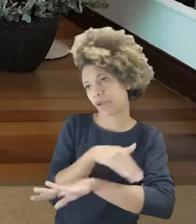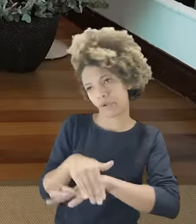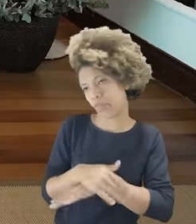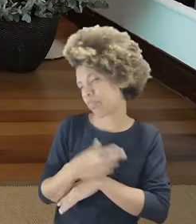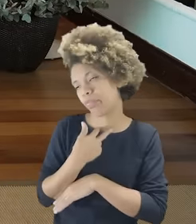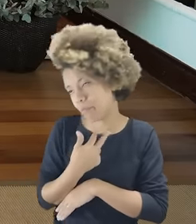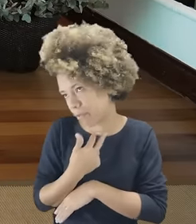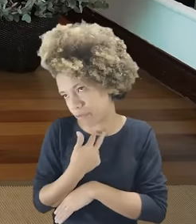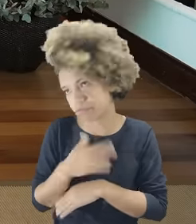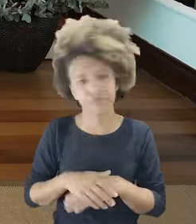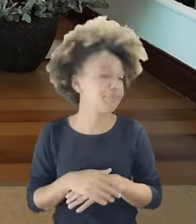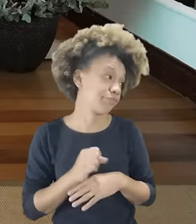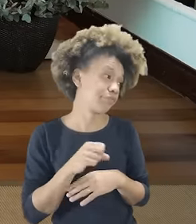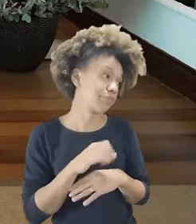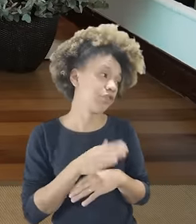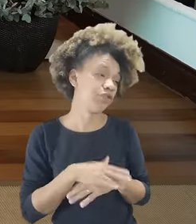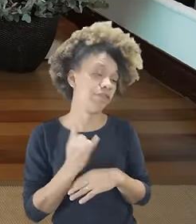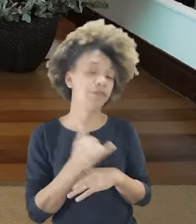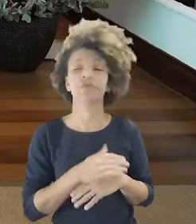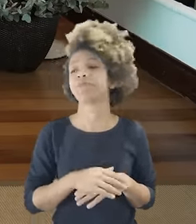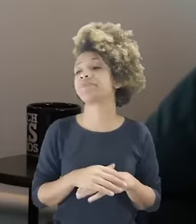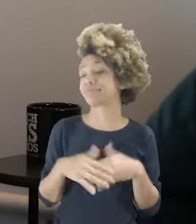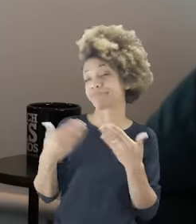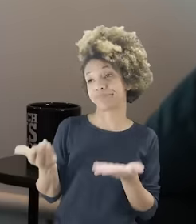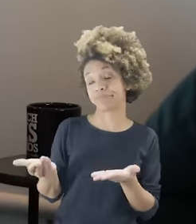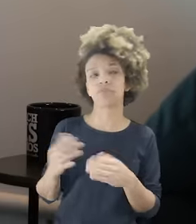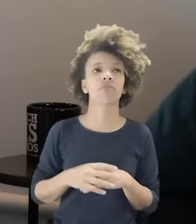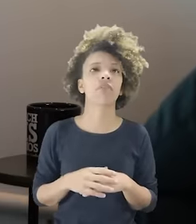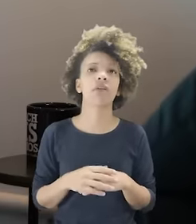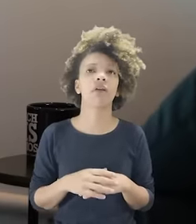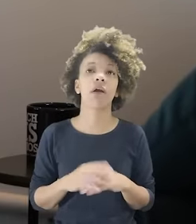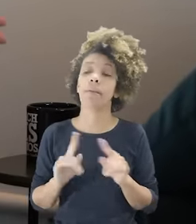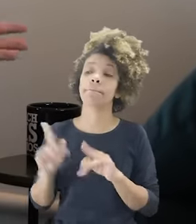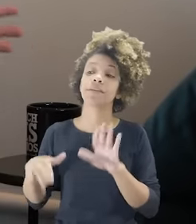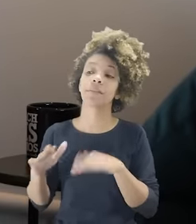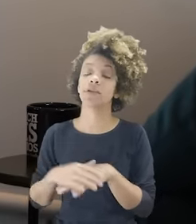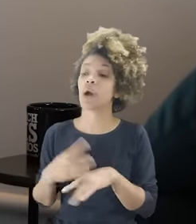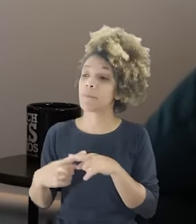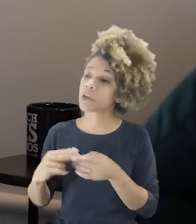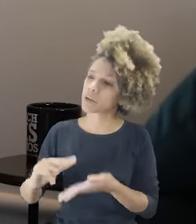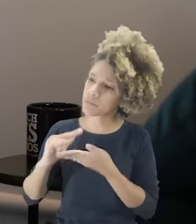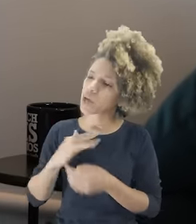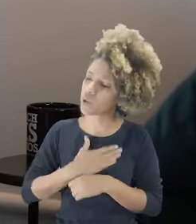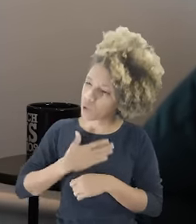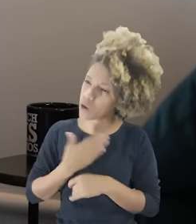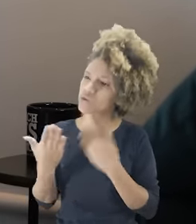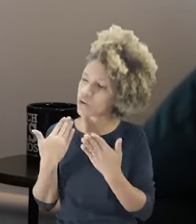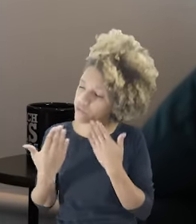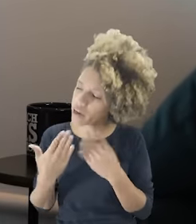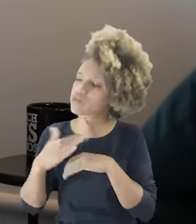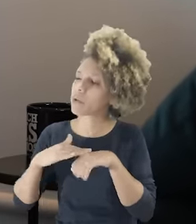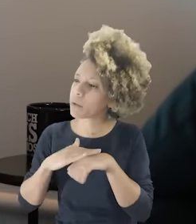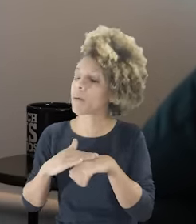é politicamente Então depende muito do paciente tem paciente com gosto que eu troco ideia